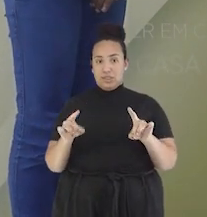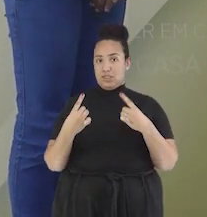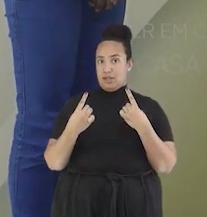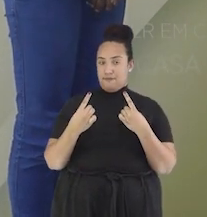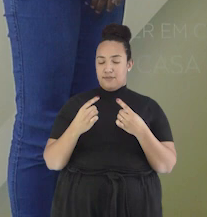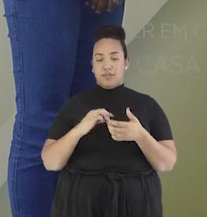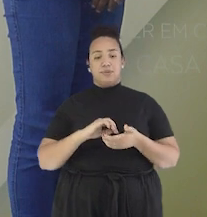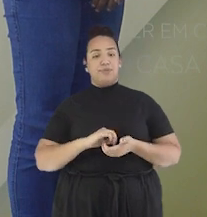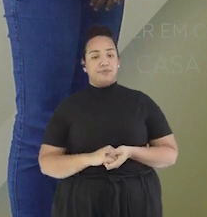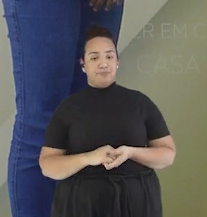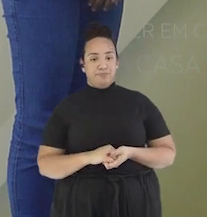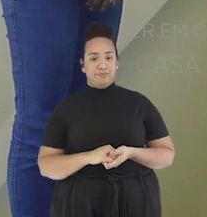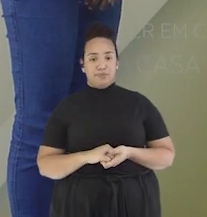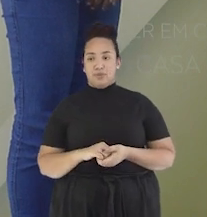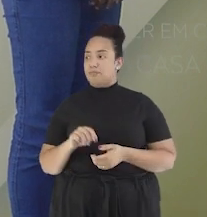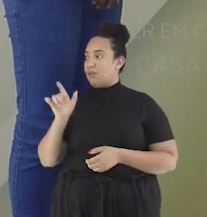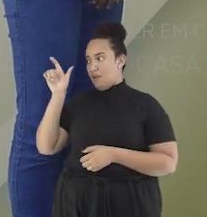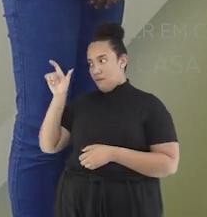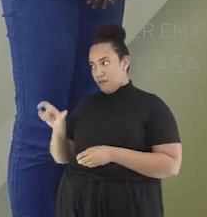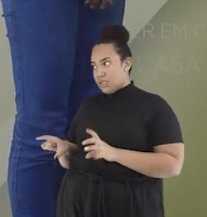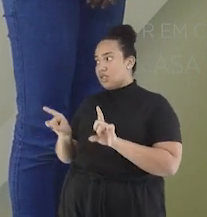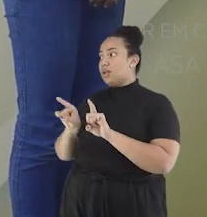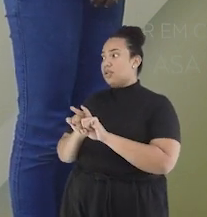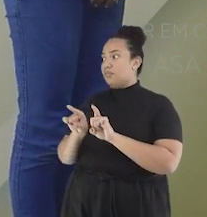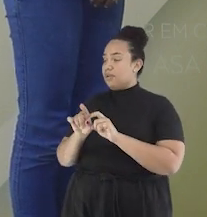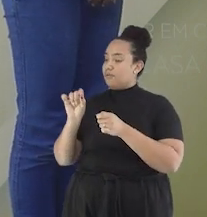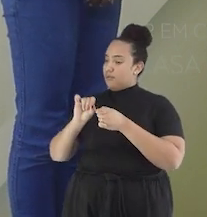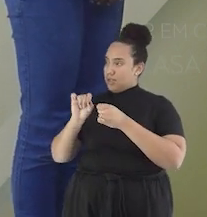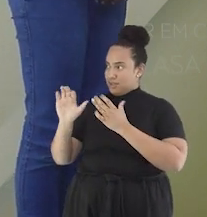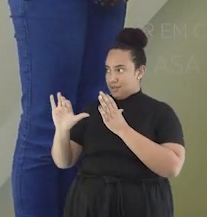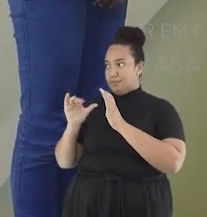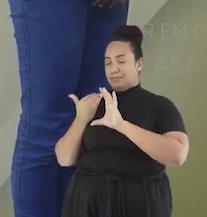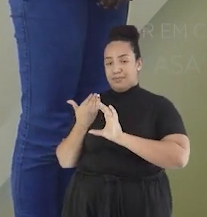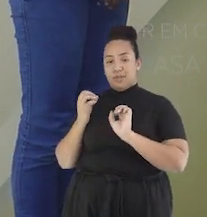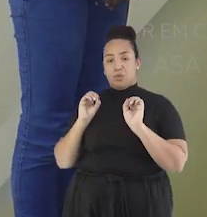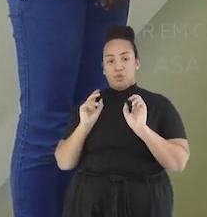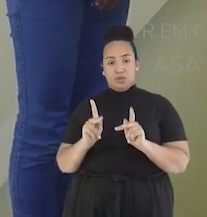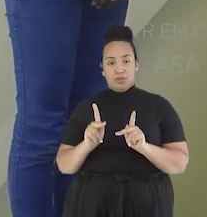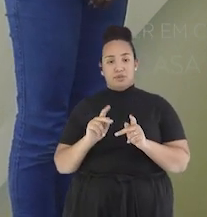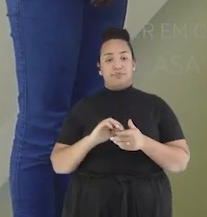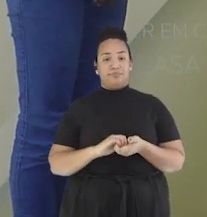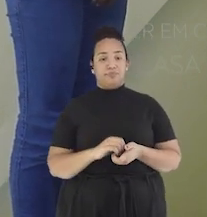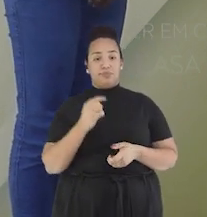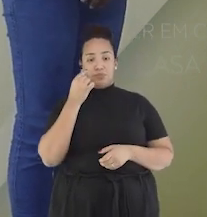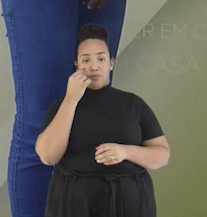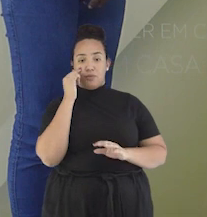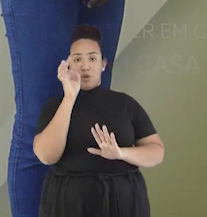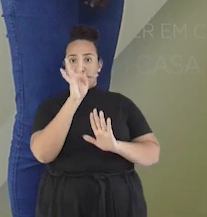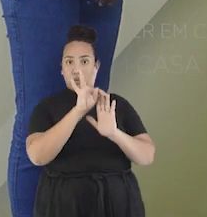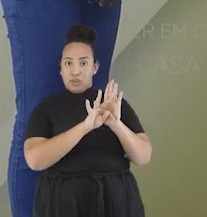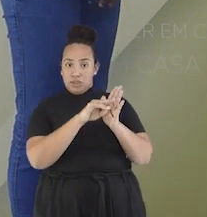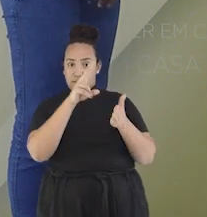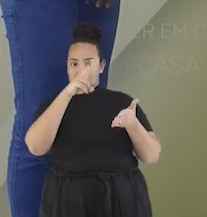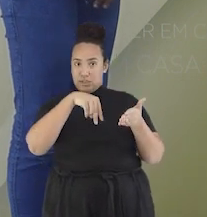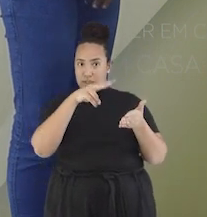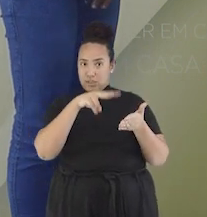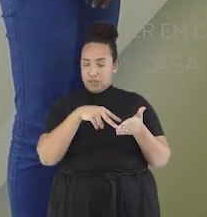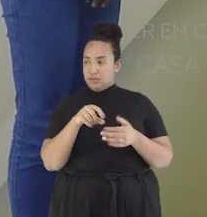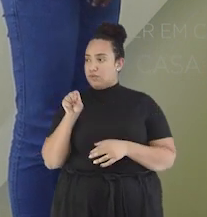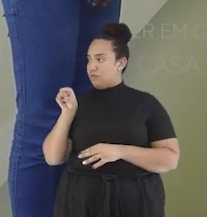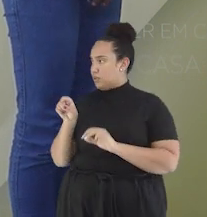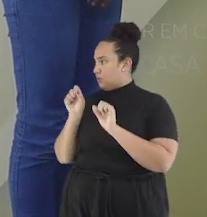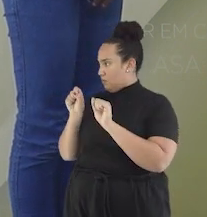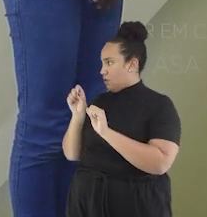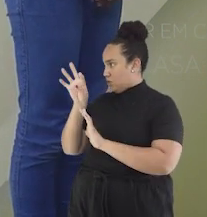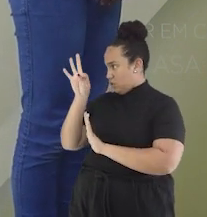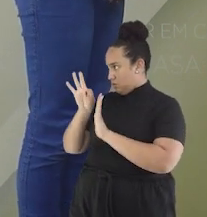para vocês. Fica para você também, Heloísa, fazer e mandar pra gente. Leia os textos abaixo em voz alta. Pode ler pra gente, Heloísa?